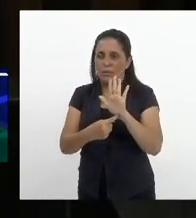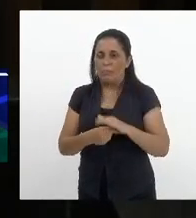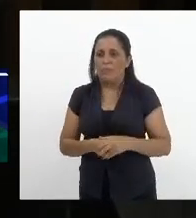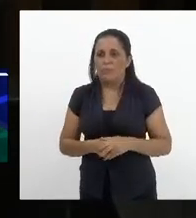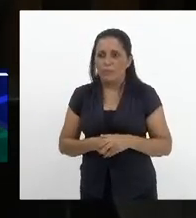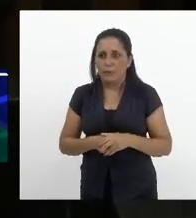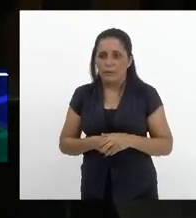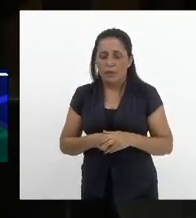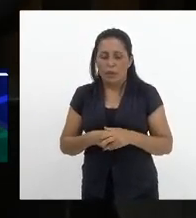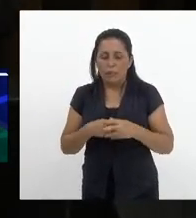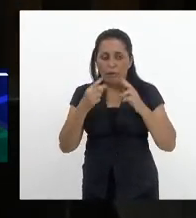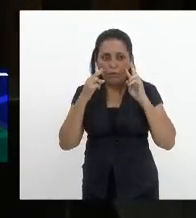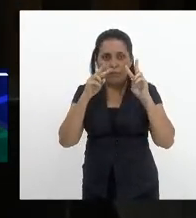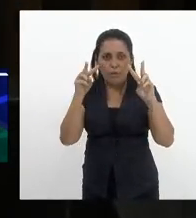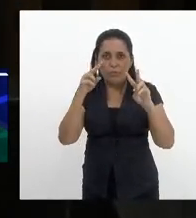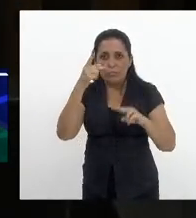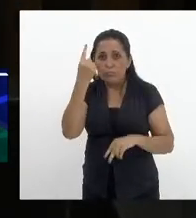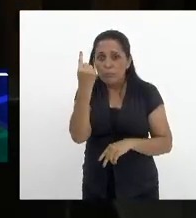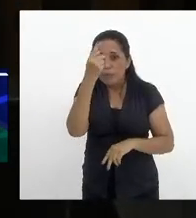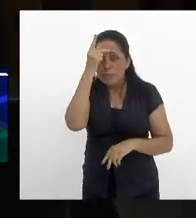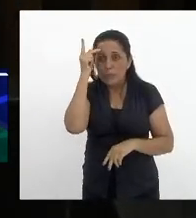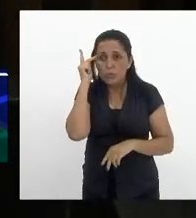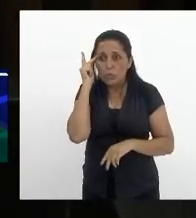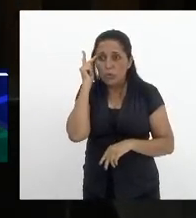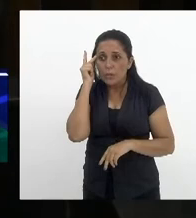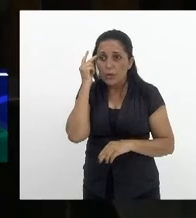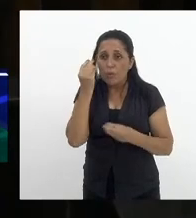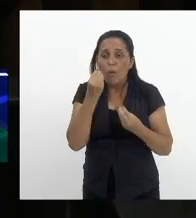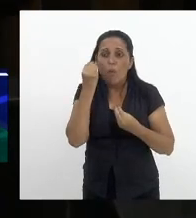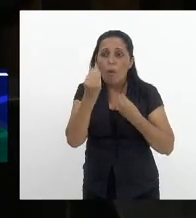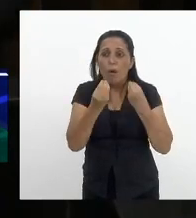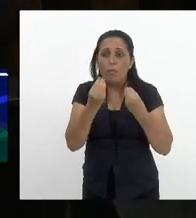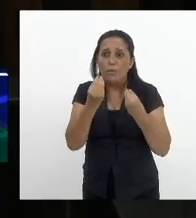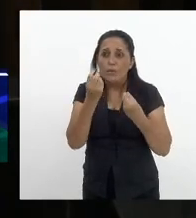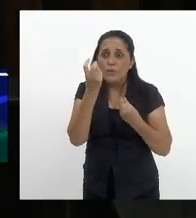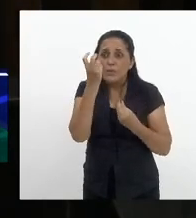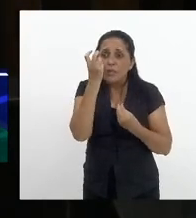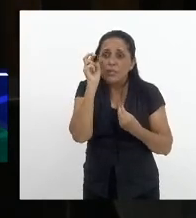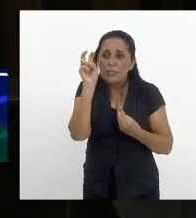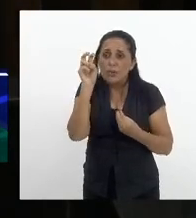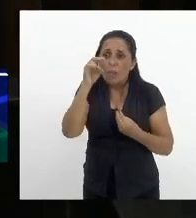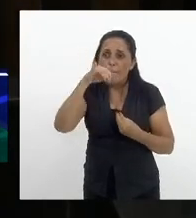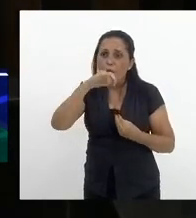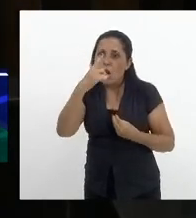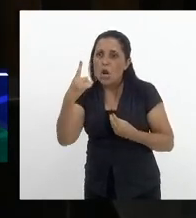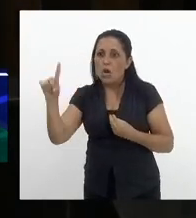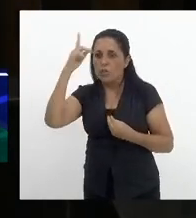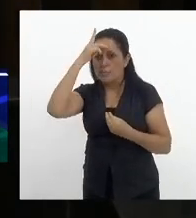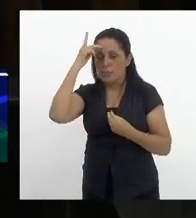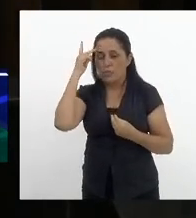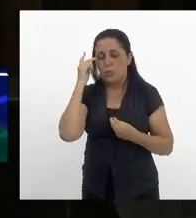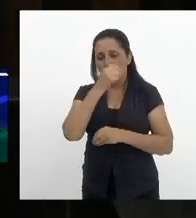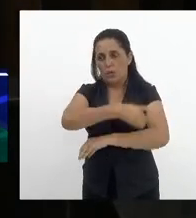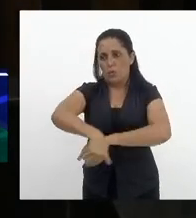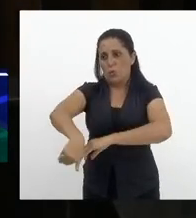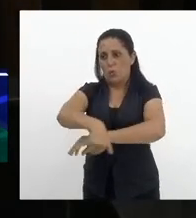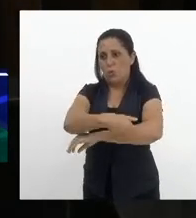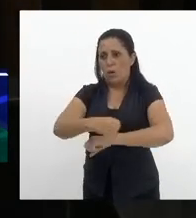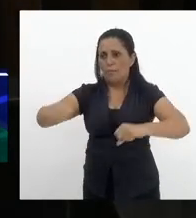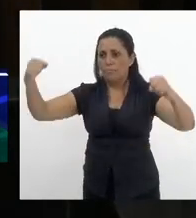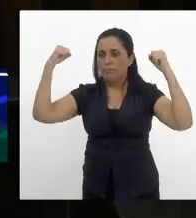consigo enxergar hoje uma pessoa no nosso país que consiga levar mais de 5 milhões às ruas para fazer